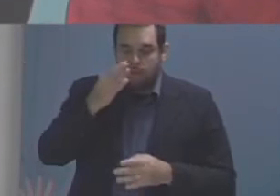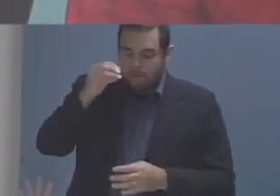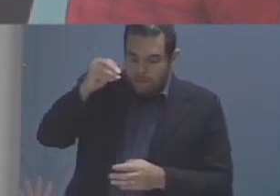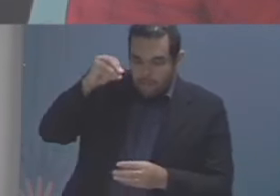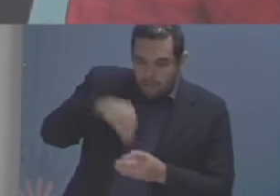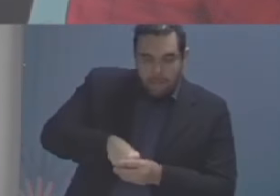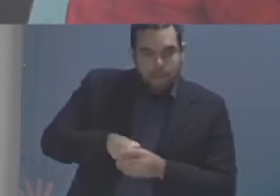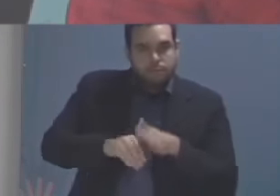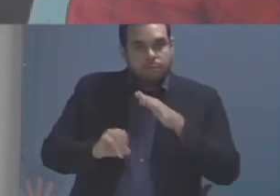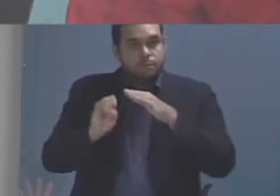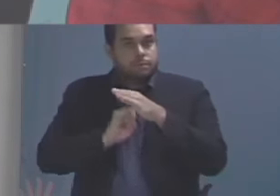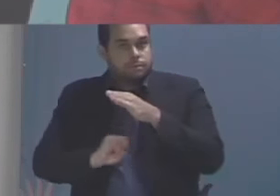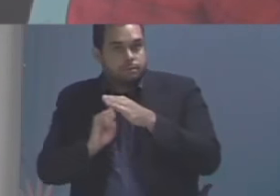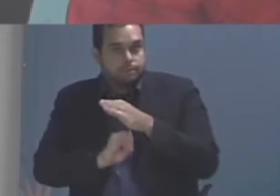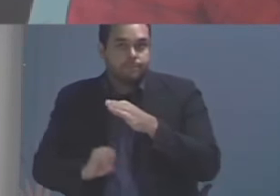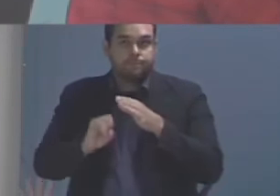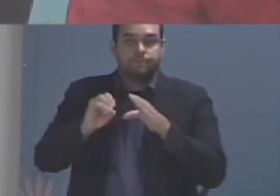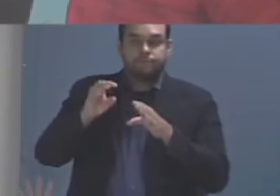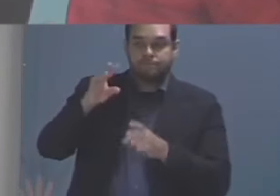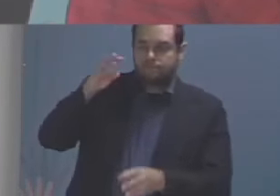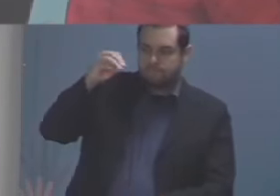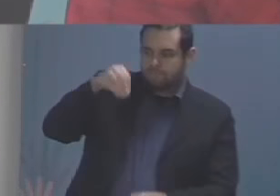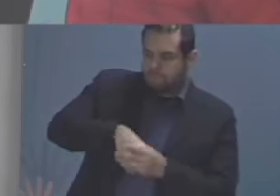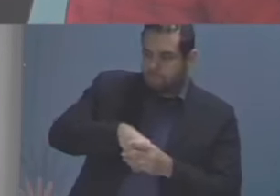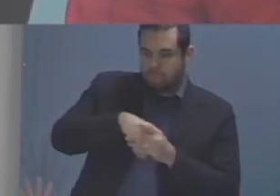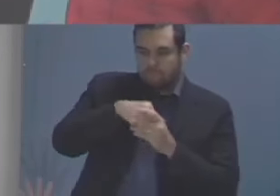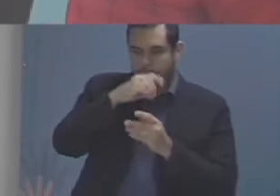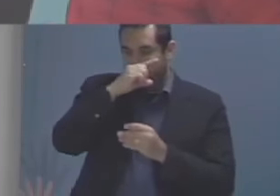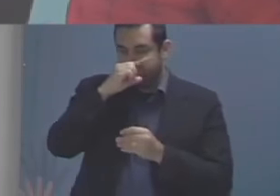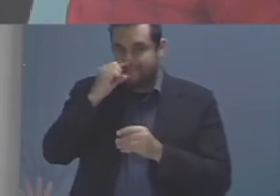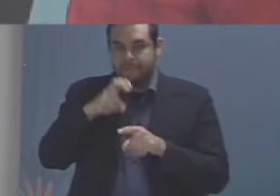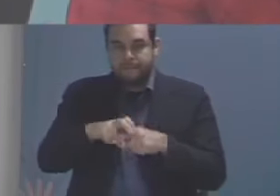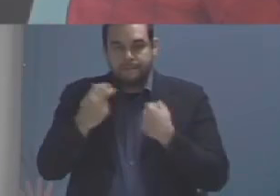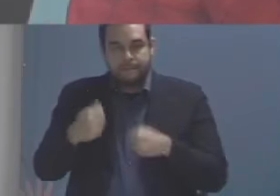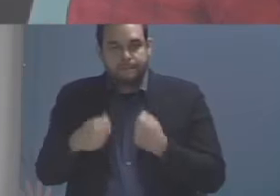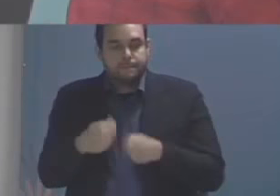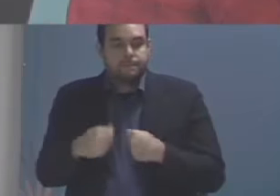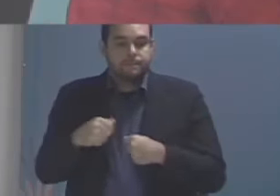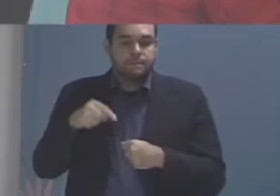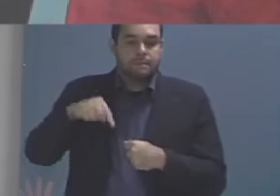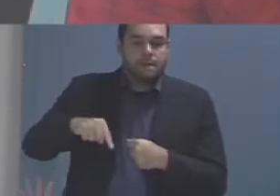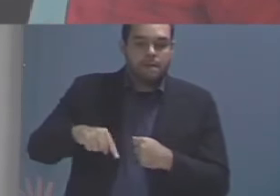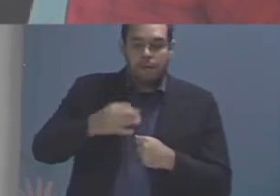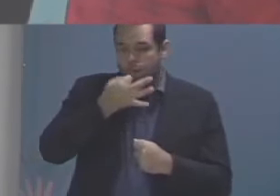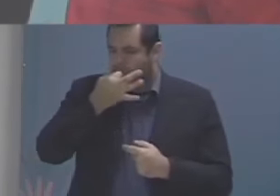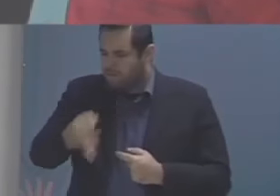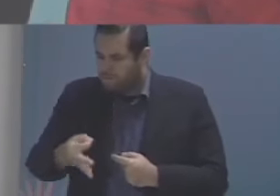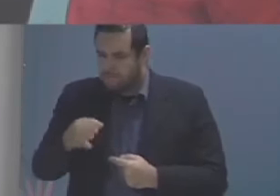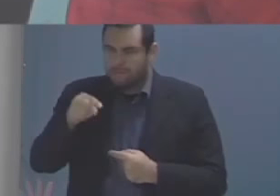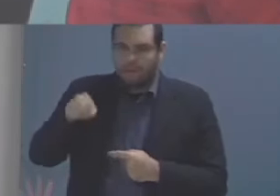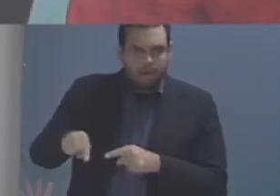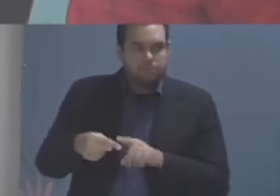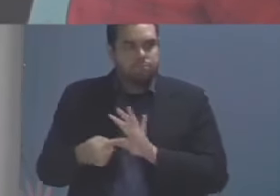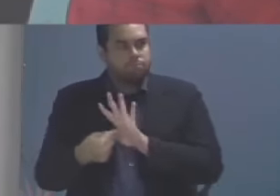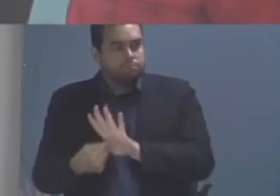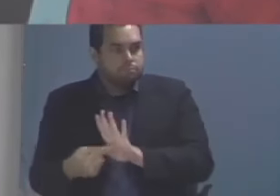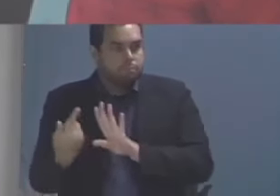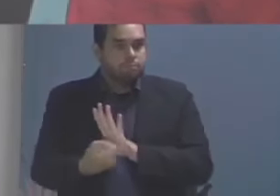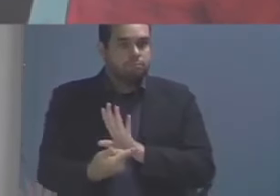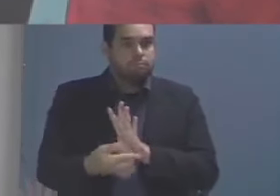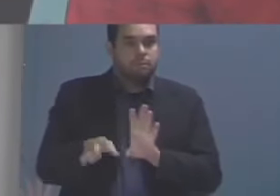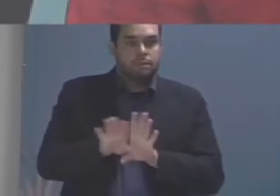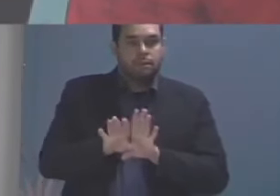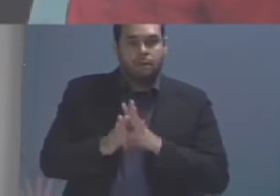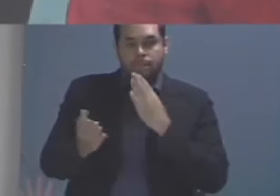impregnado nas instituições, o racismo está impregnado e ele precisa ser tanto denunciado como